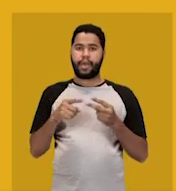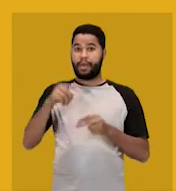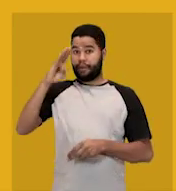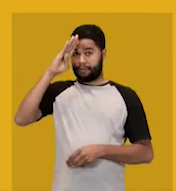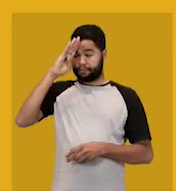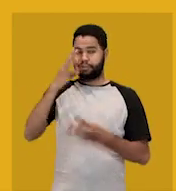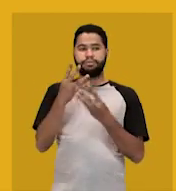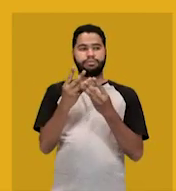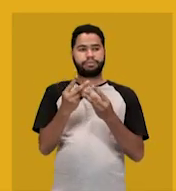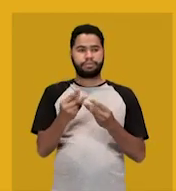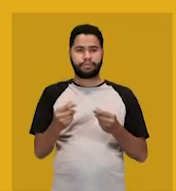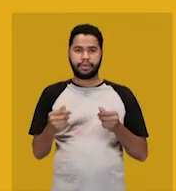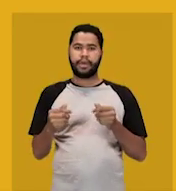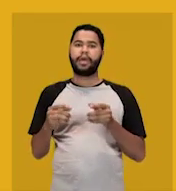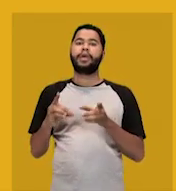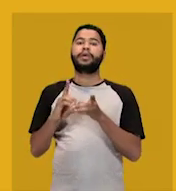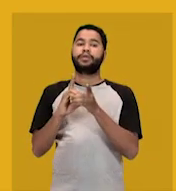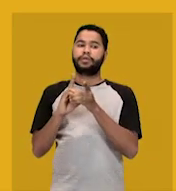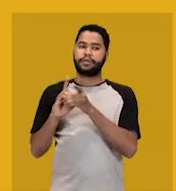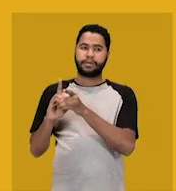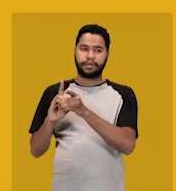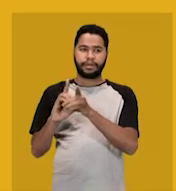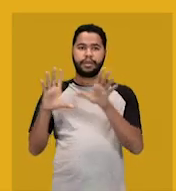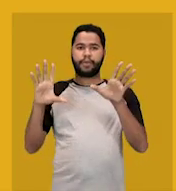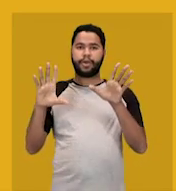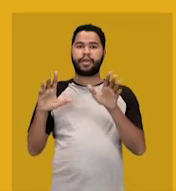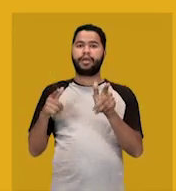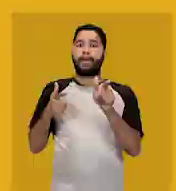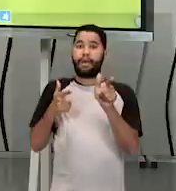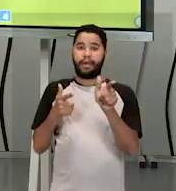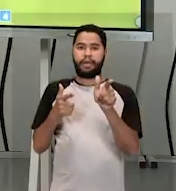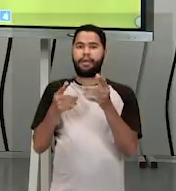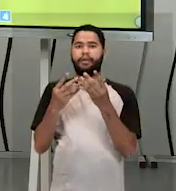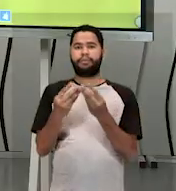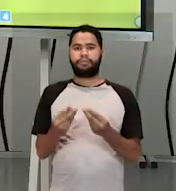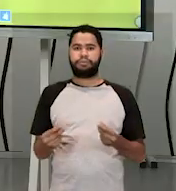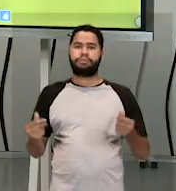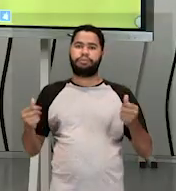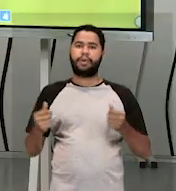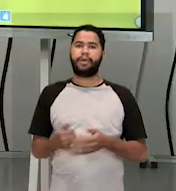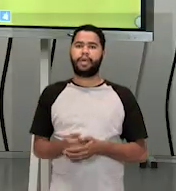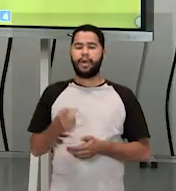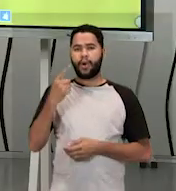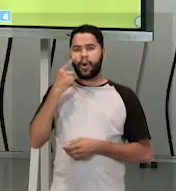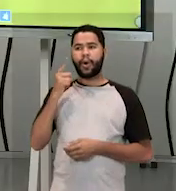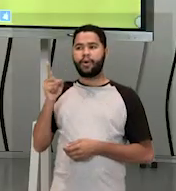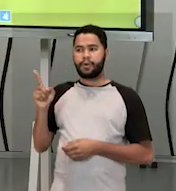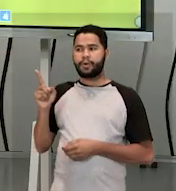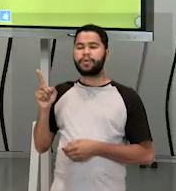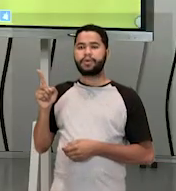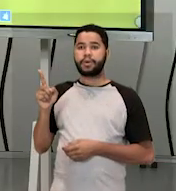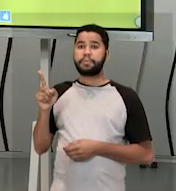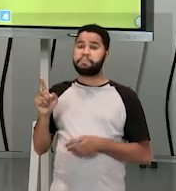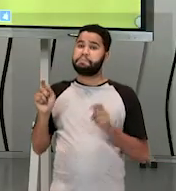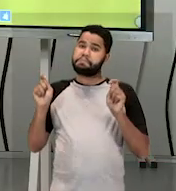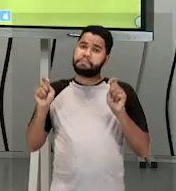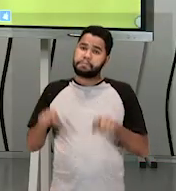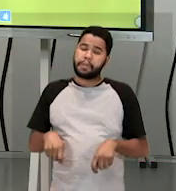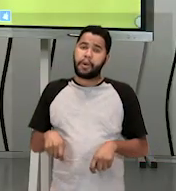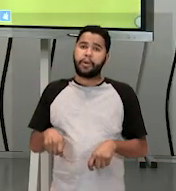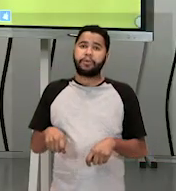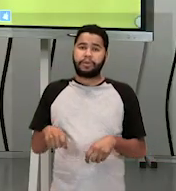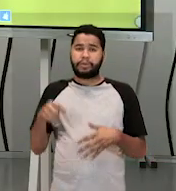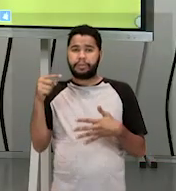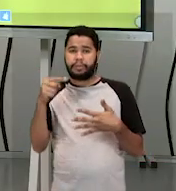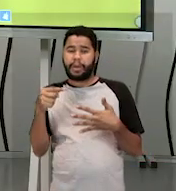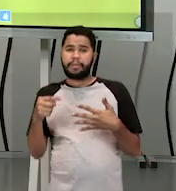desmilitarização, democratização e desarmamento. Então, mais uma vez, observem, esse pode ser um item de